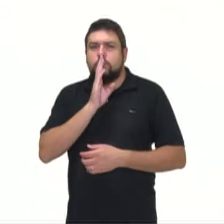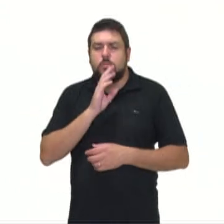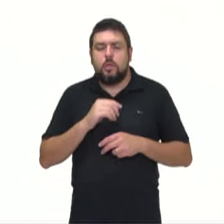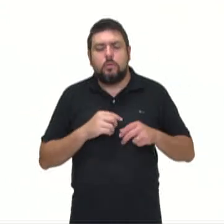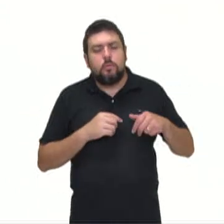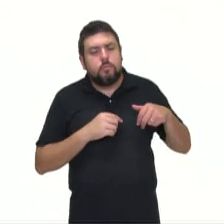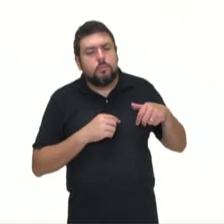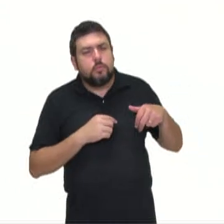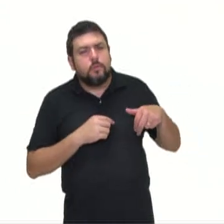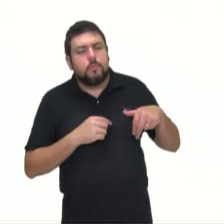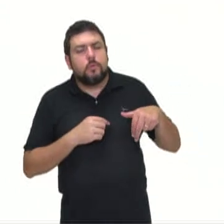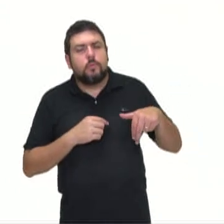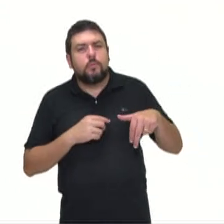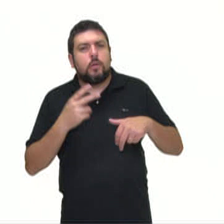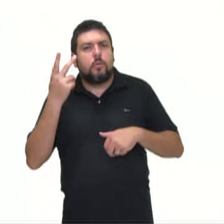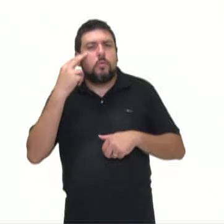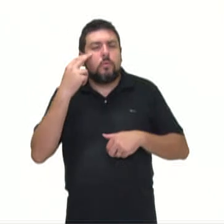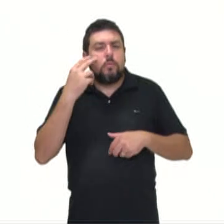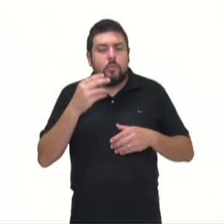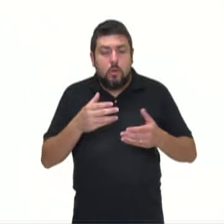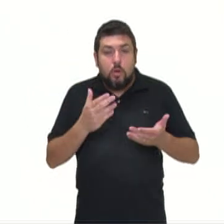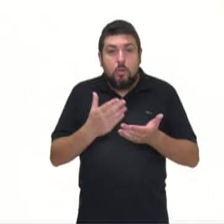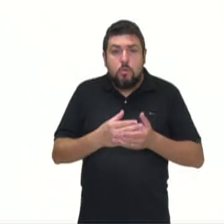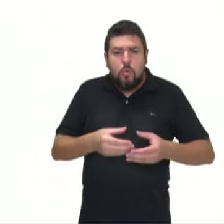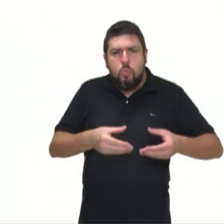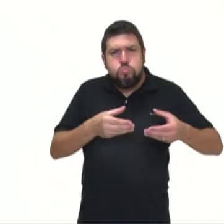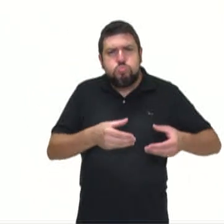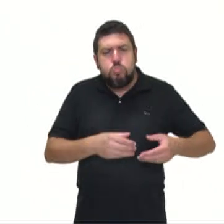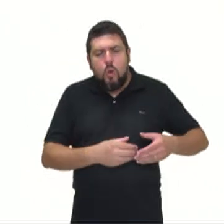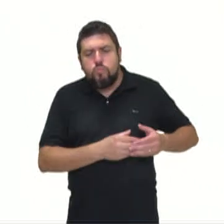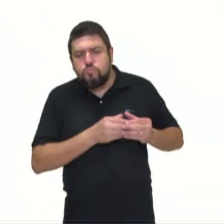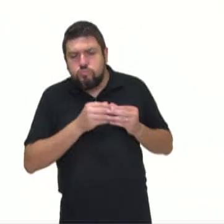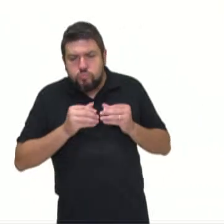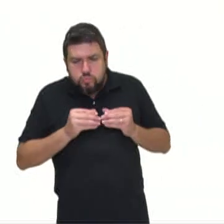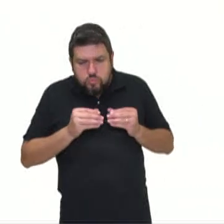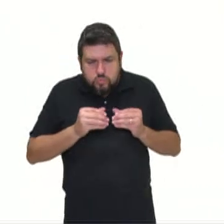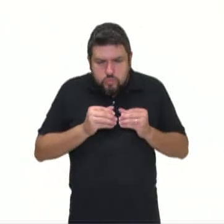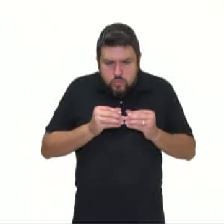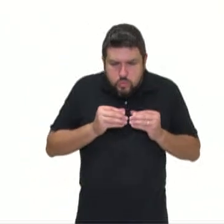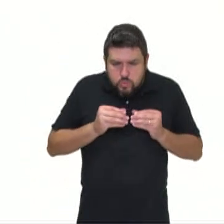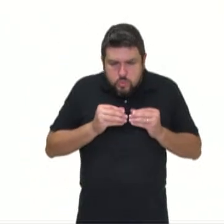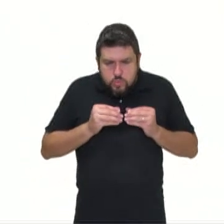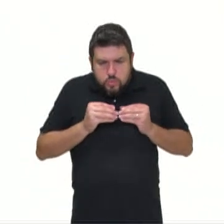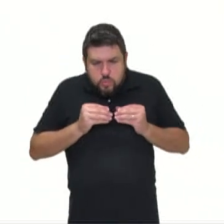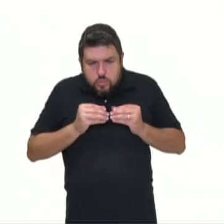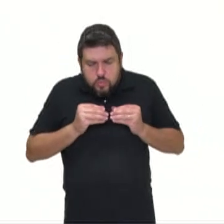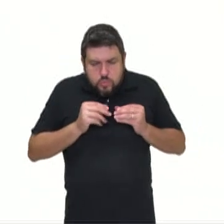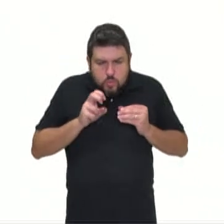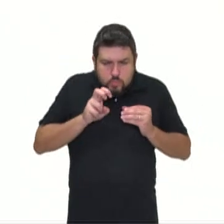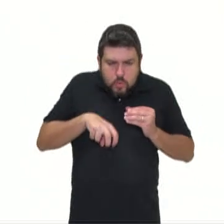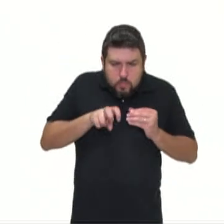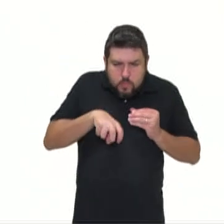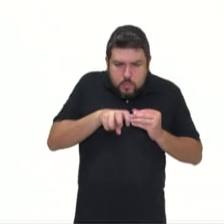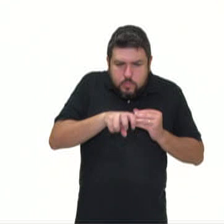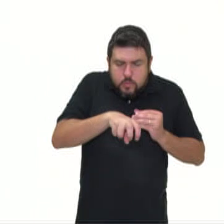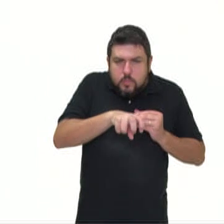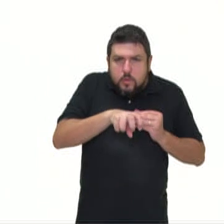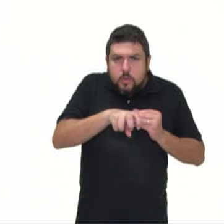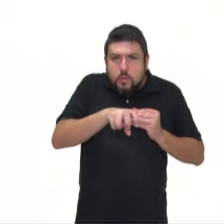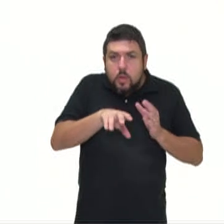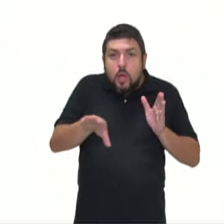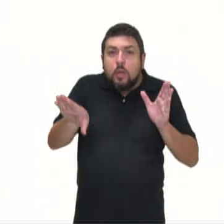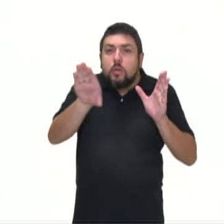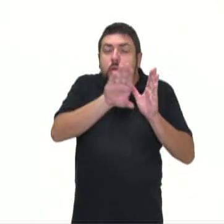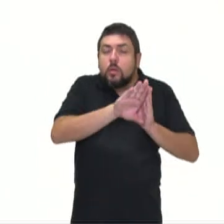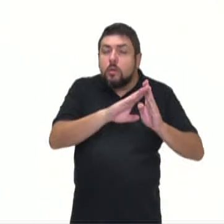devagar. Sei que segurava o livro grosso com as duas mãos, comprimindo-o contra o peito. Quanto tempo levei até chegar em